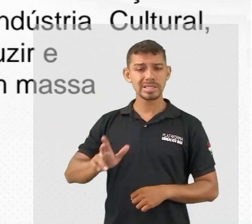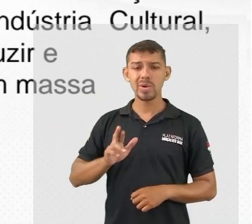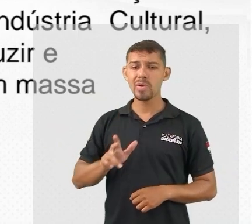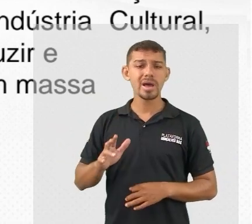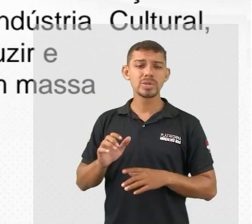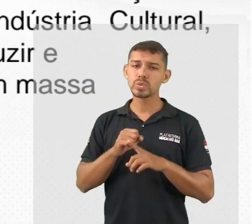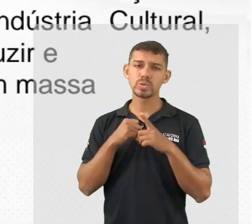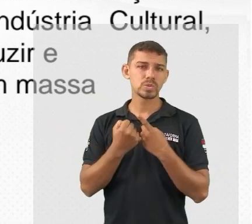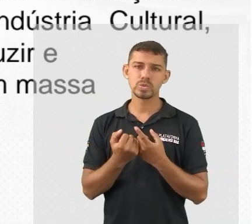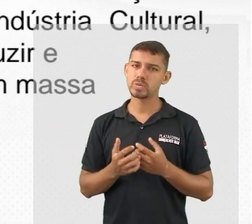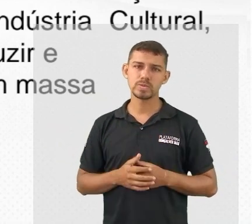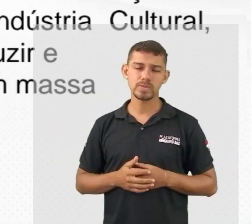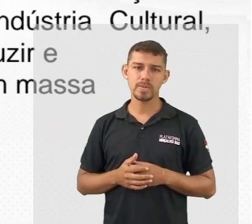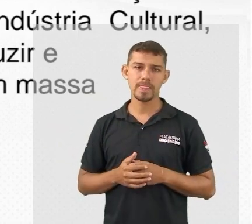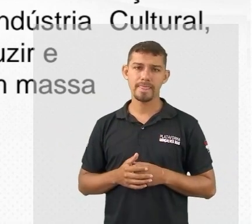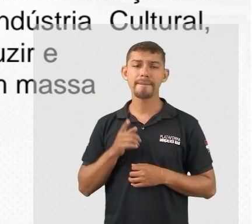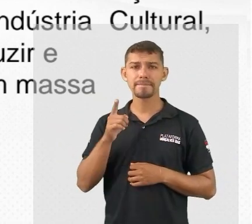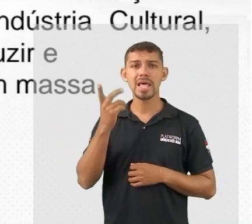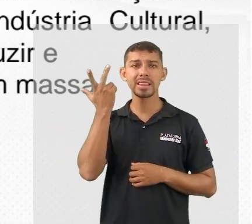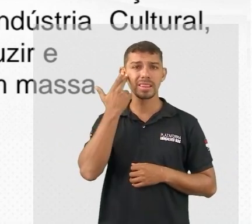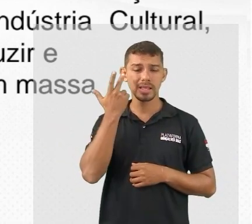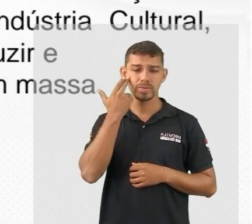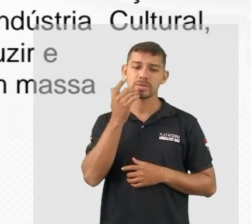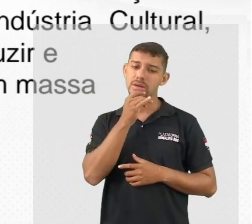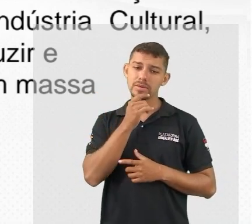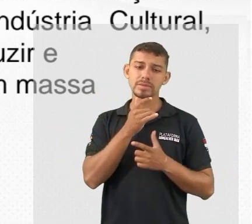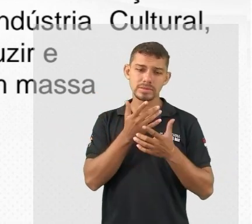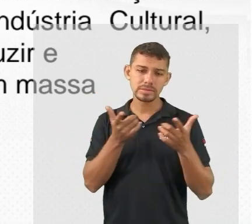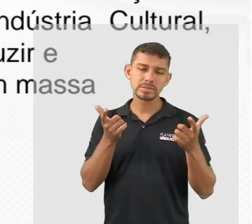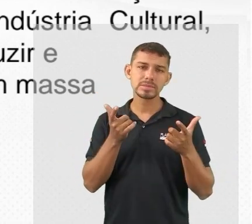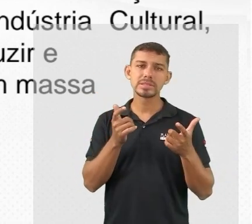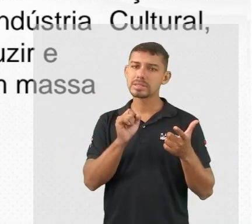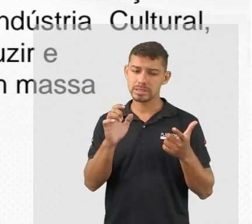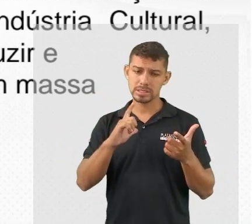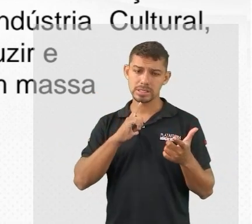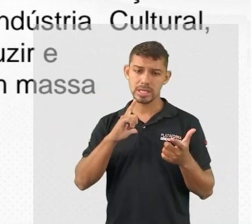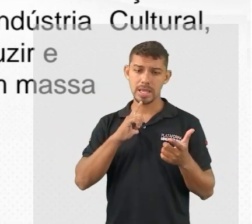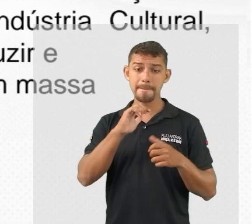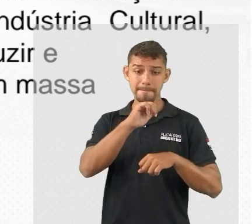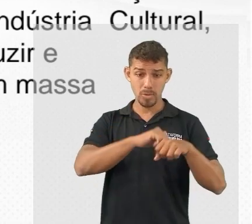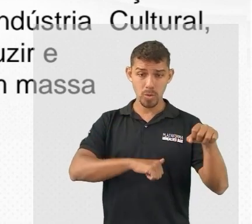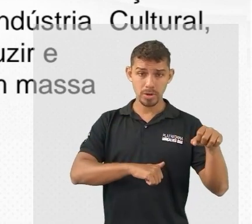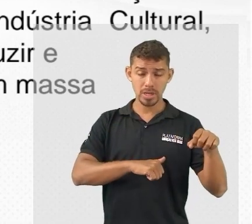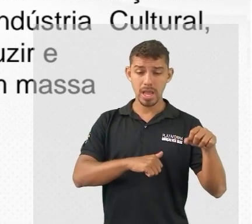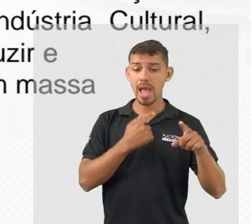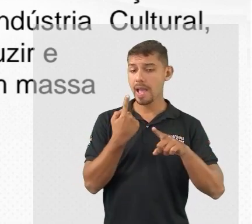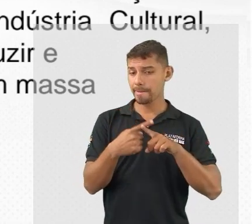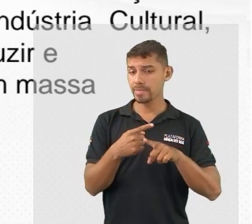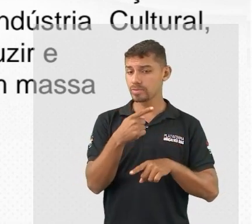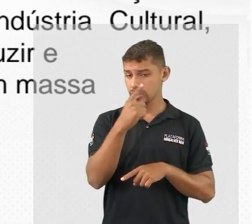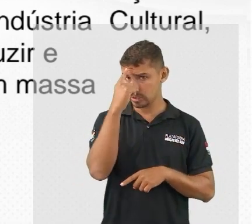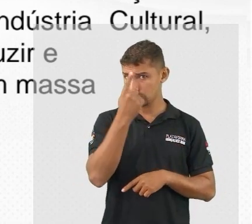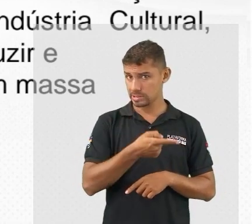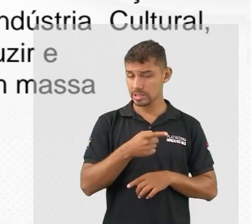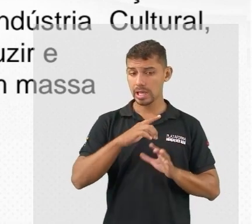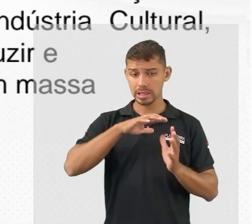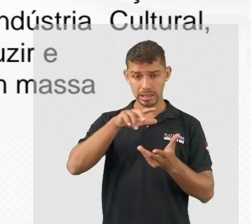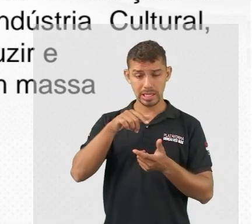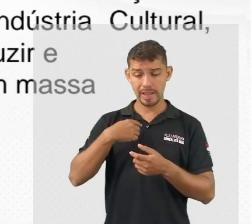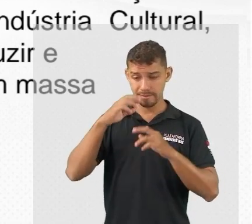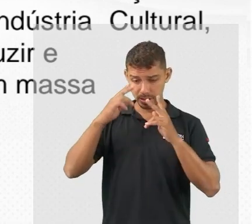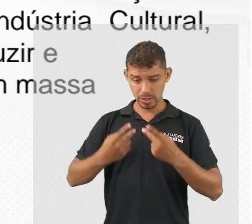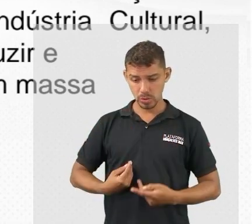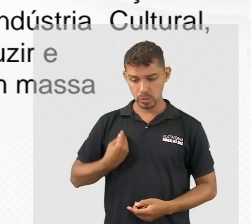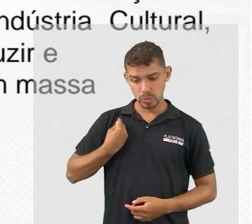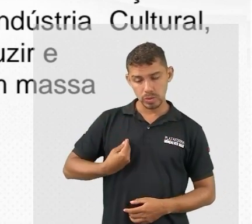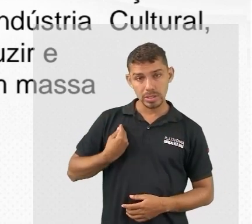fenômenos sociais, seriam fenômenos naturais. Ou seja, se existem pobres, é da ordem da própria natureza da vida humana